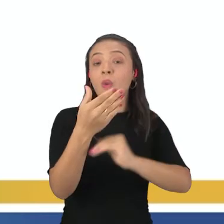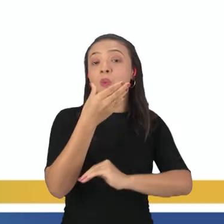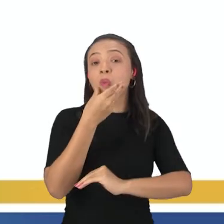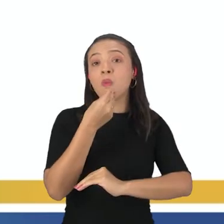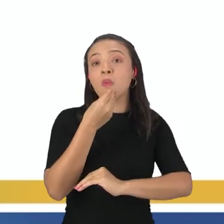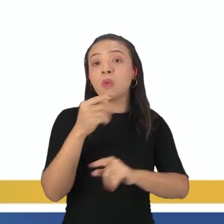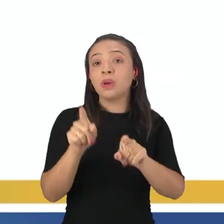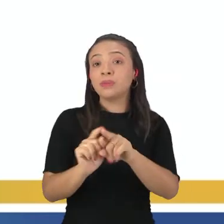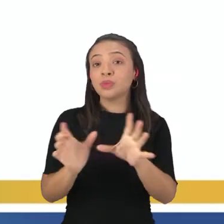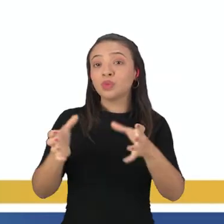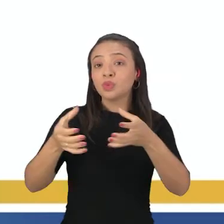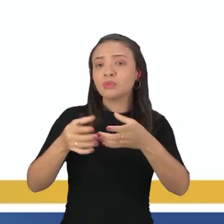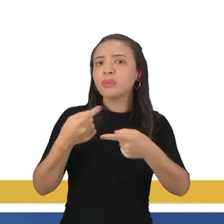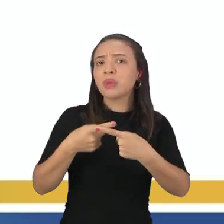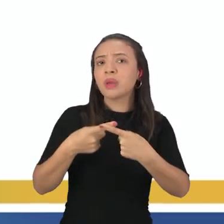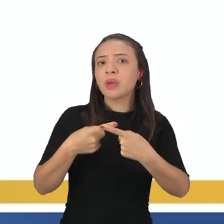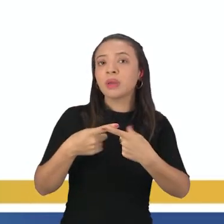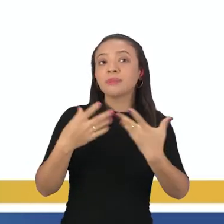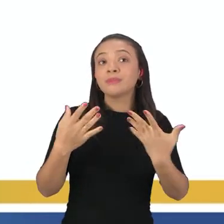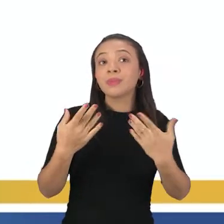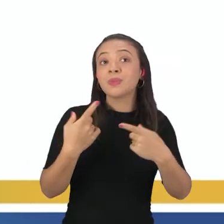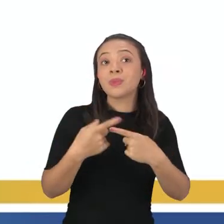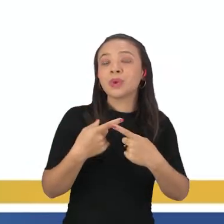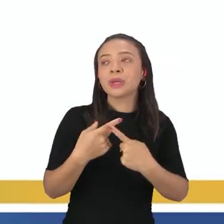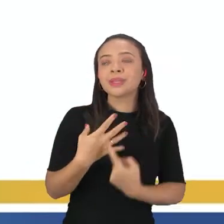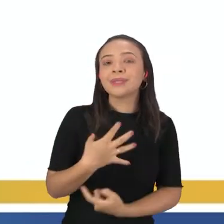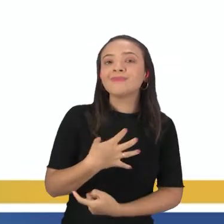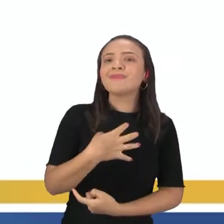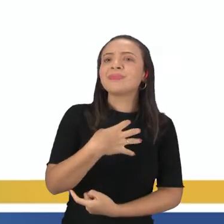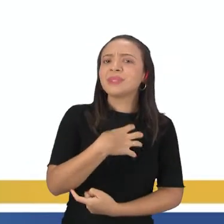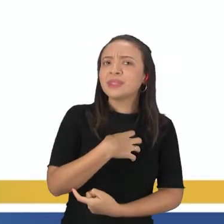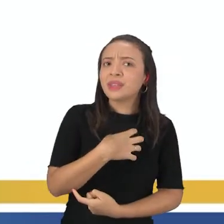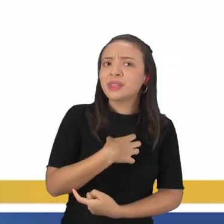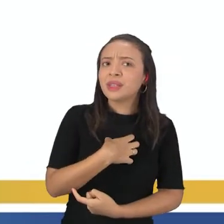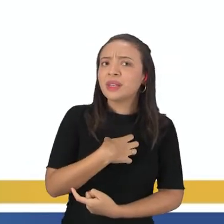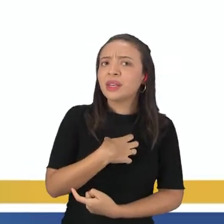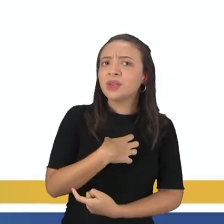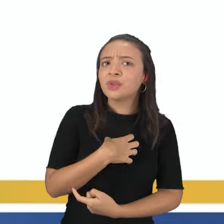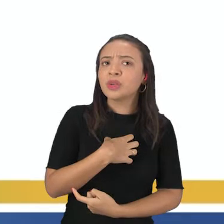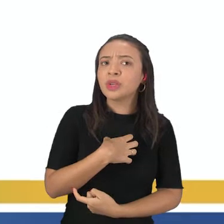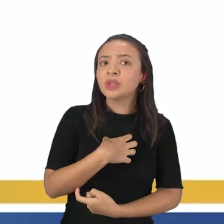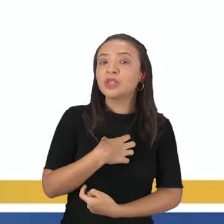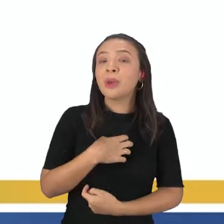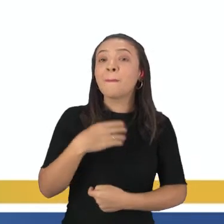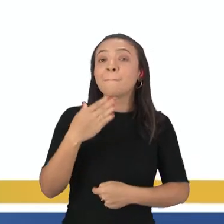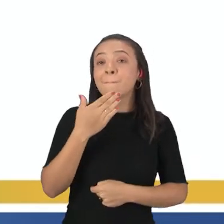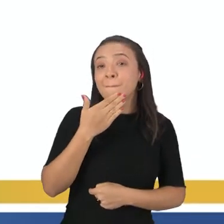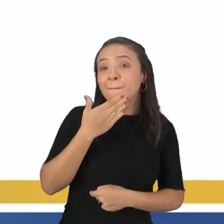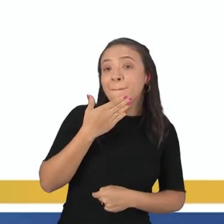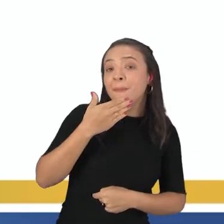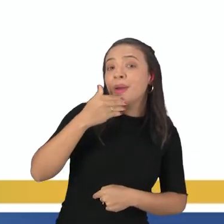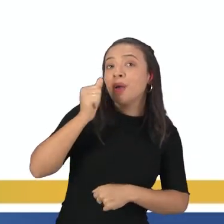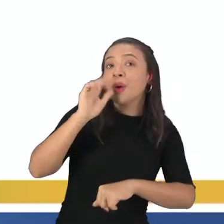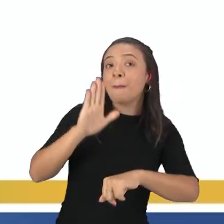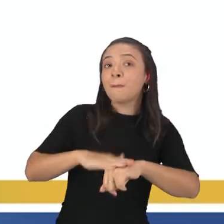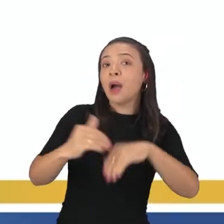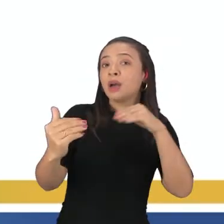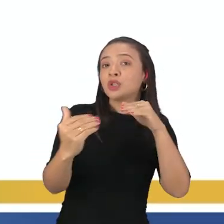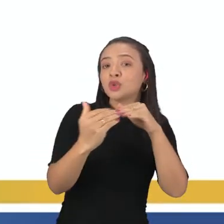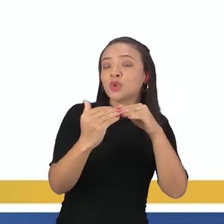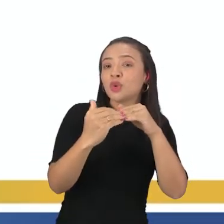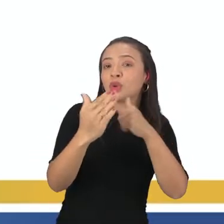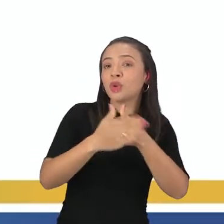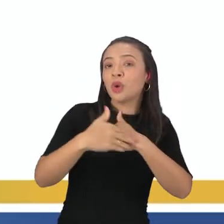masculino plural. Sabe por quê? Em virtude da sensação de quanto mais concordamos apenas com o mais